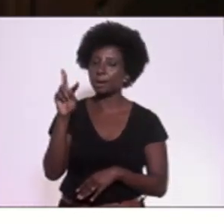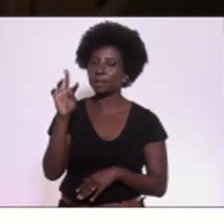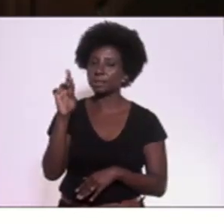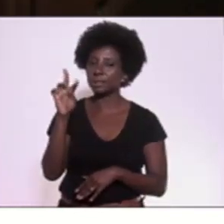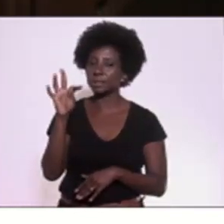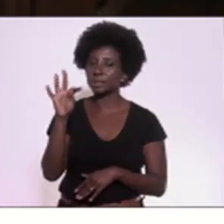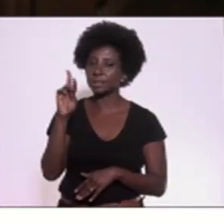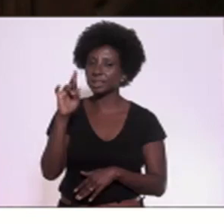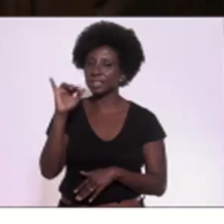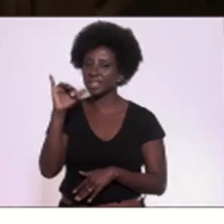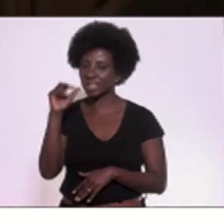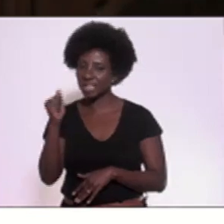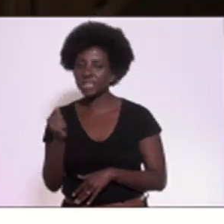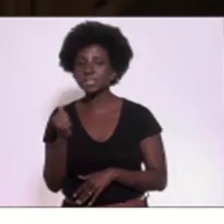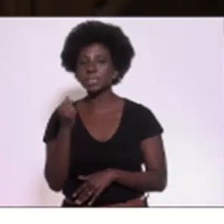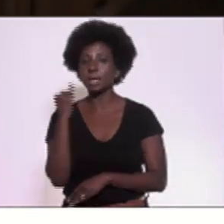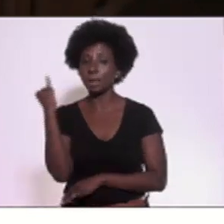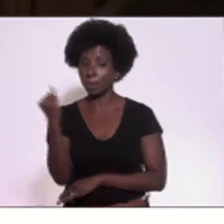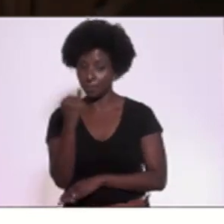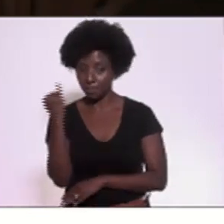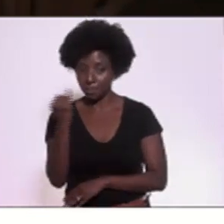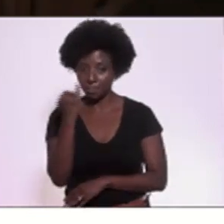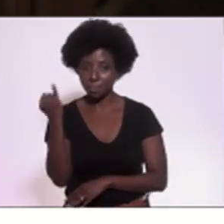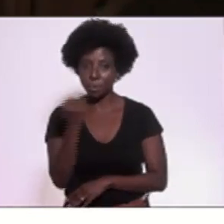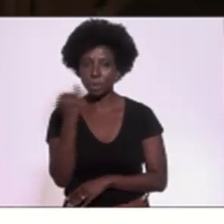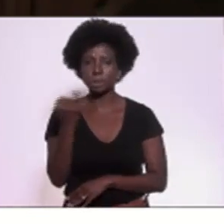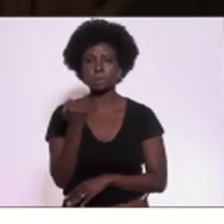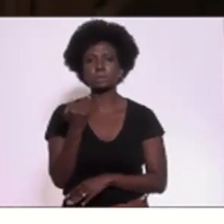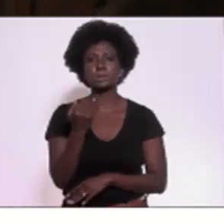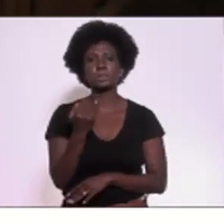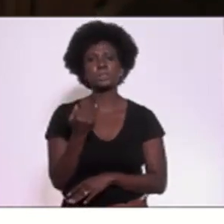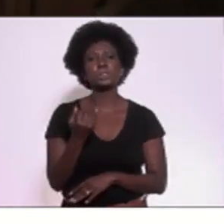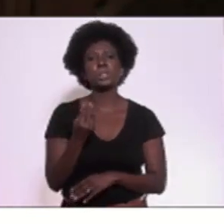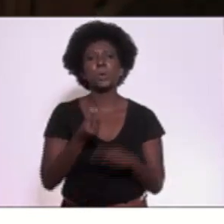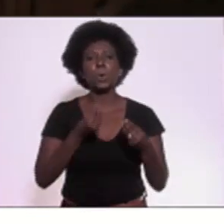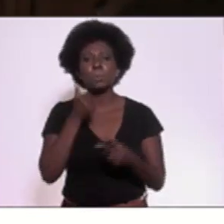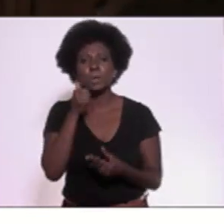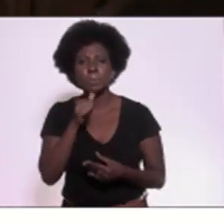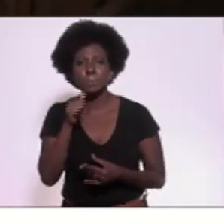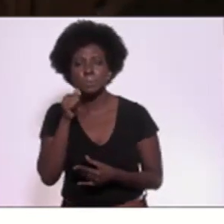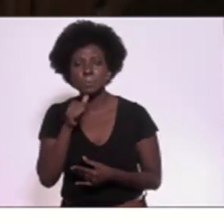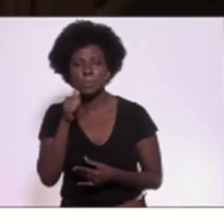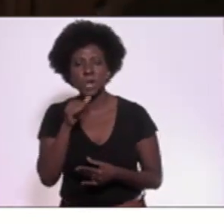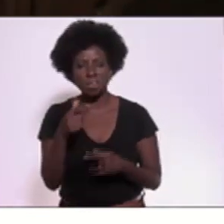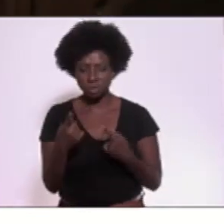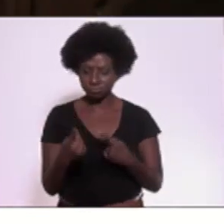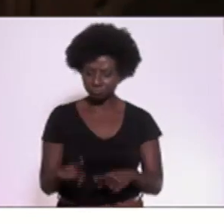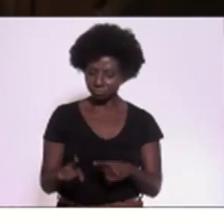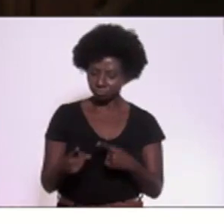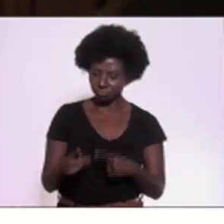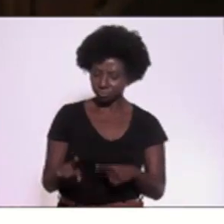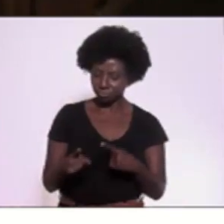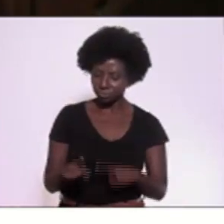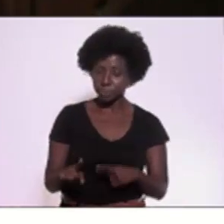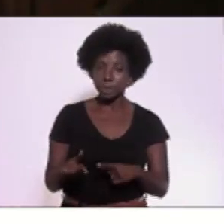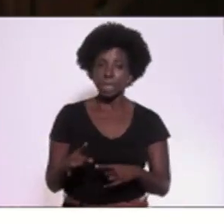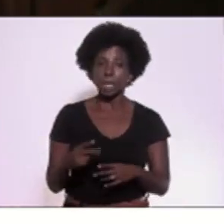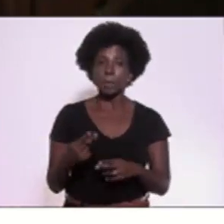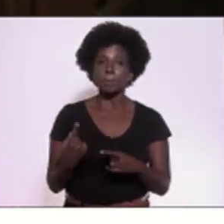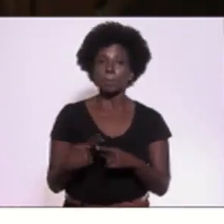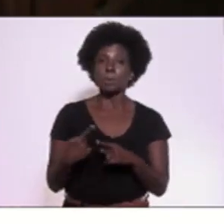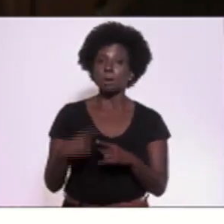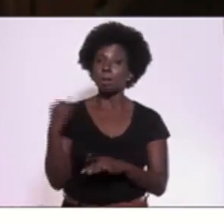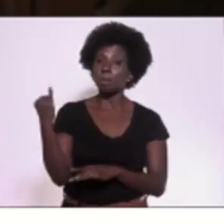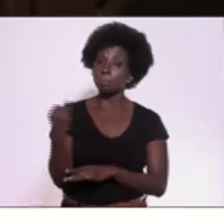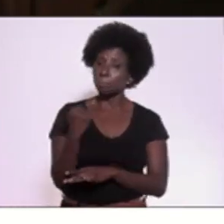Importante falar o quanto que Patrícia foi vilipendiada, ela que é partidária